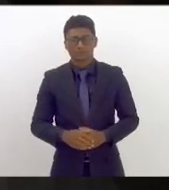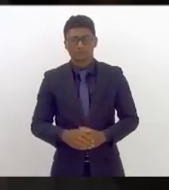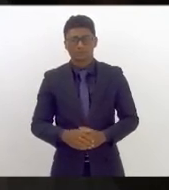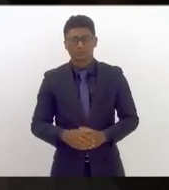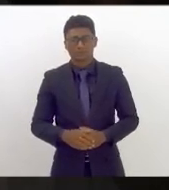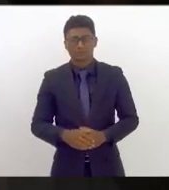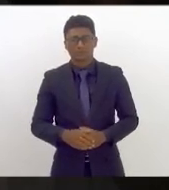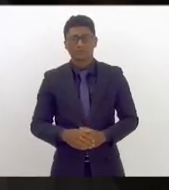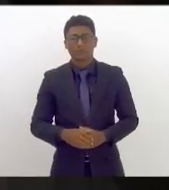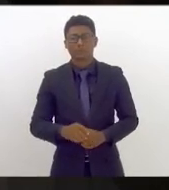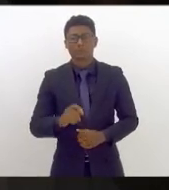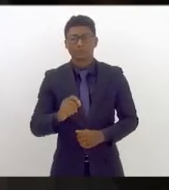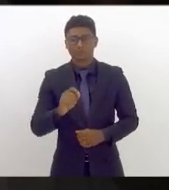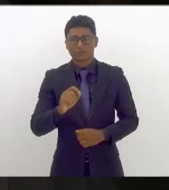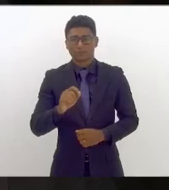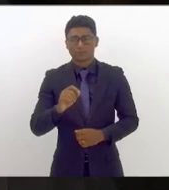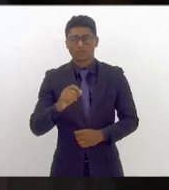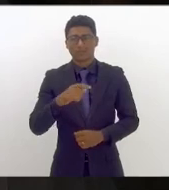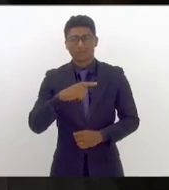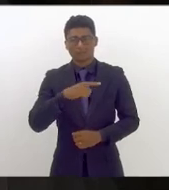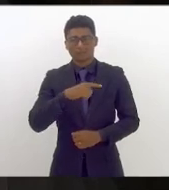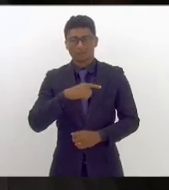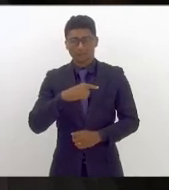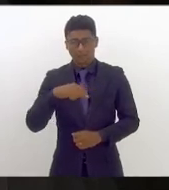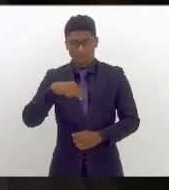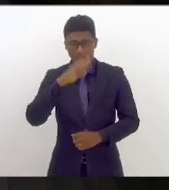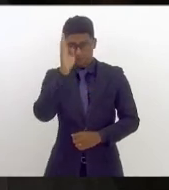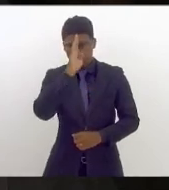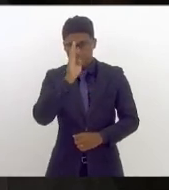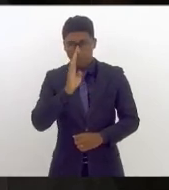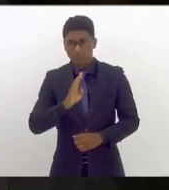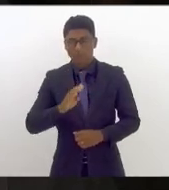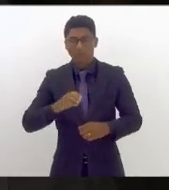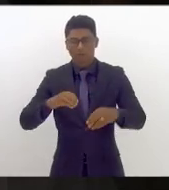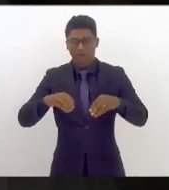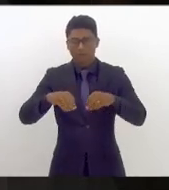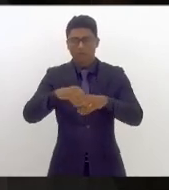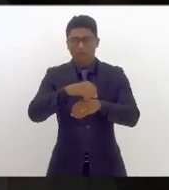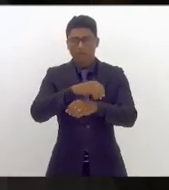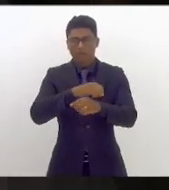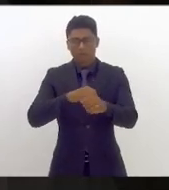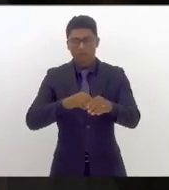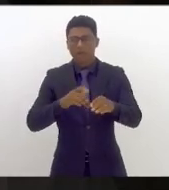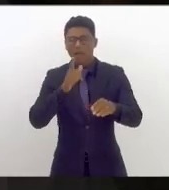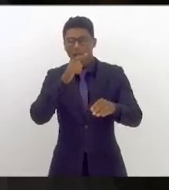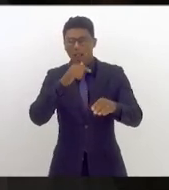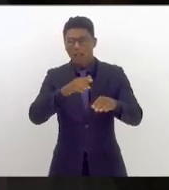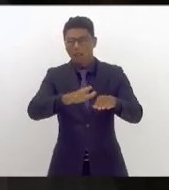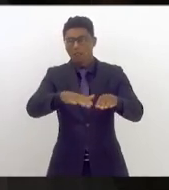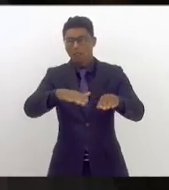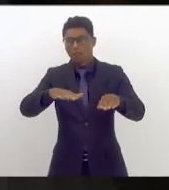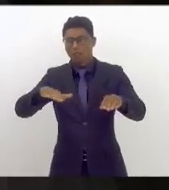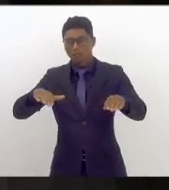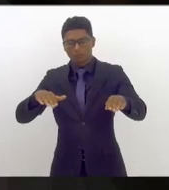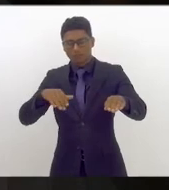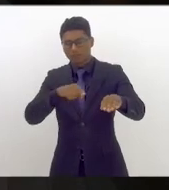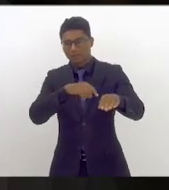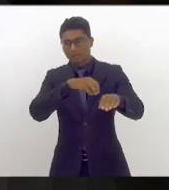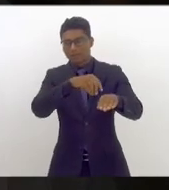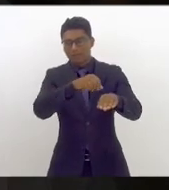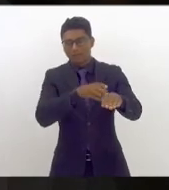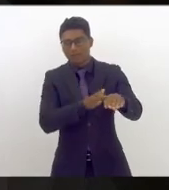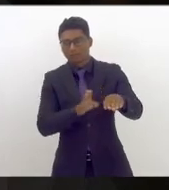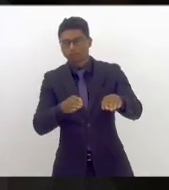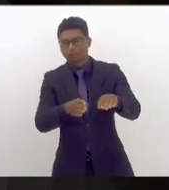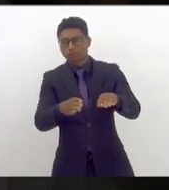potencial eólico das costas brasileiras. E a região mais rica em